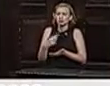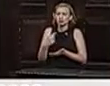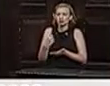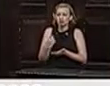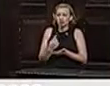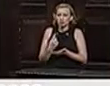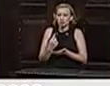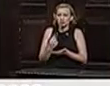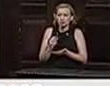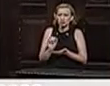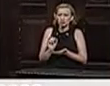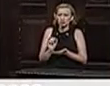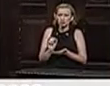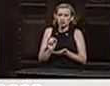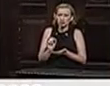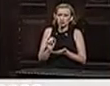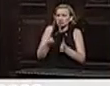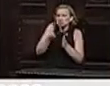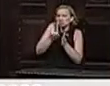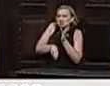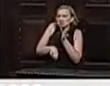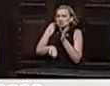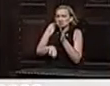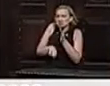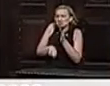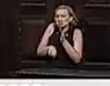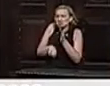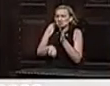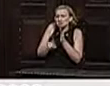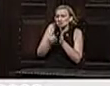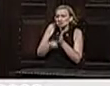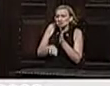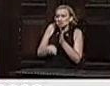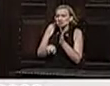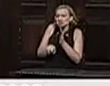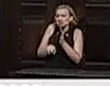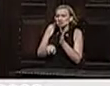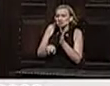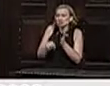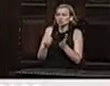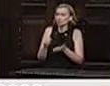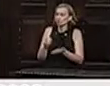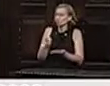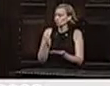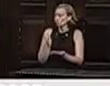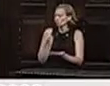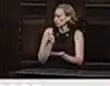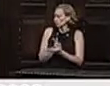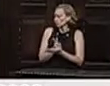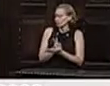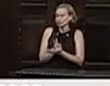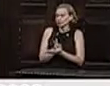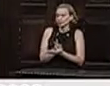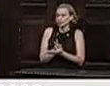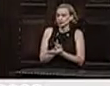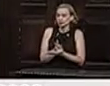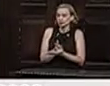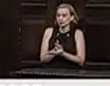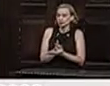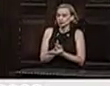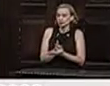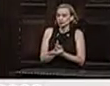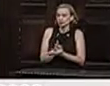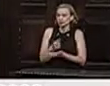pagar menos, ou seja, haverá um desconto de mais de 90%, 93%. O pagamento será de